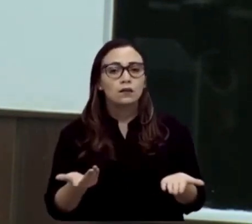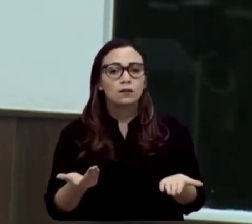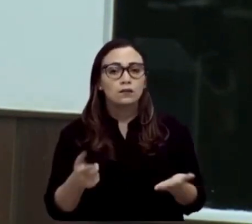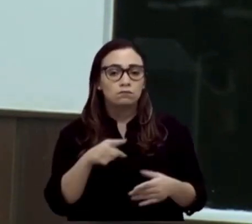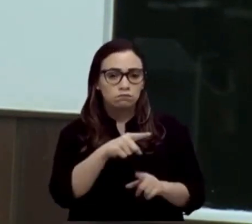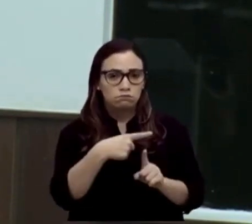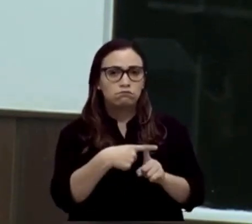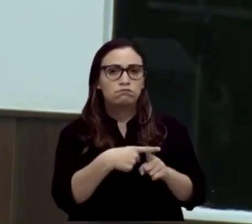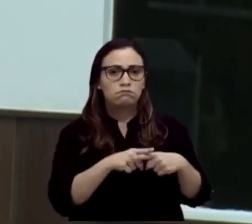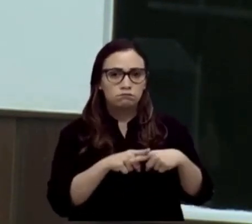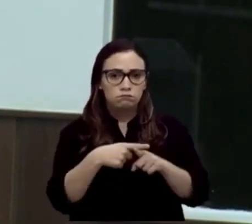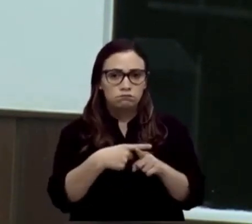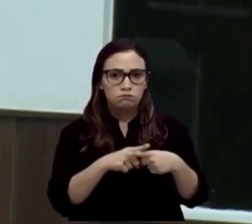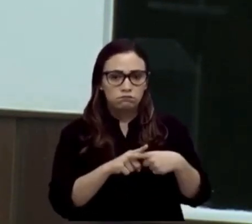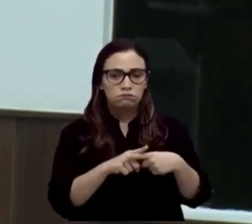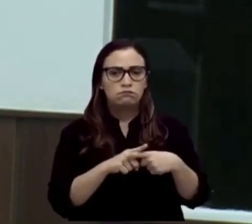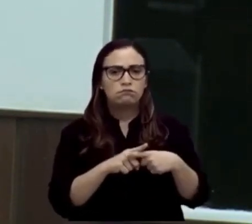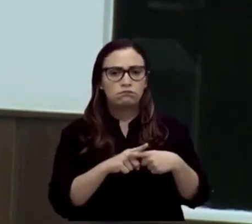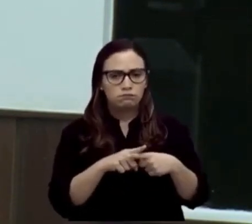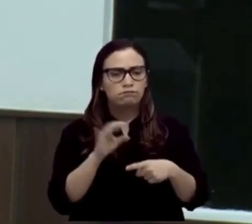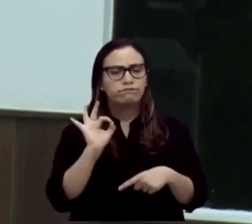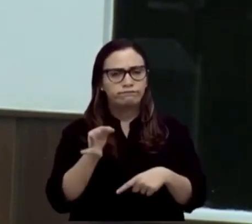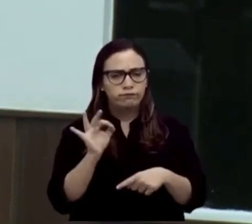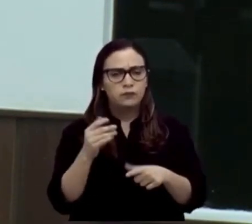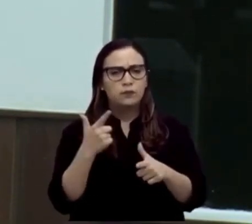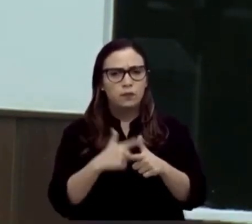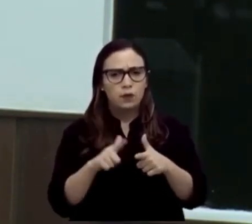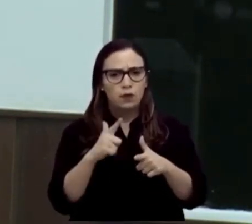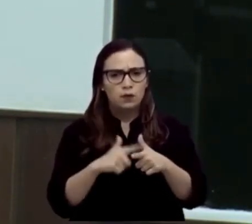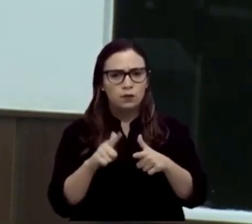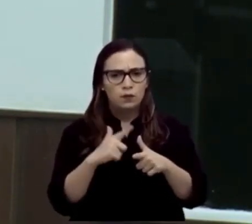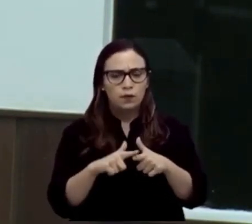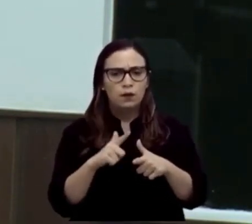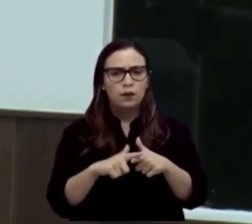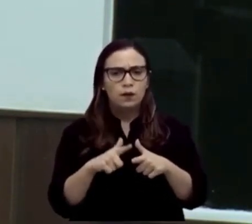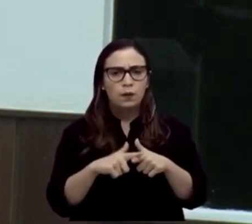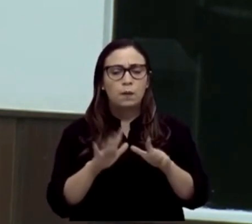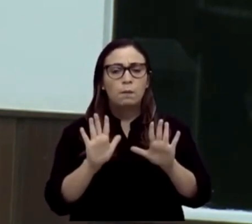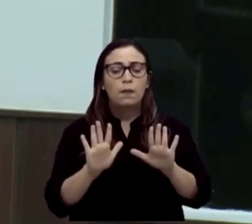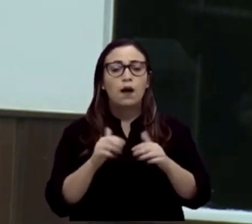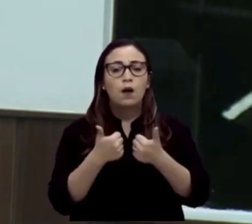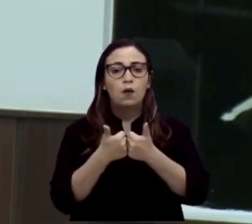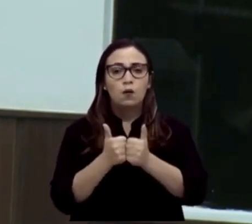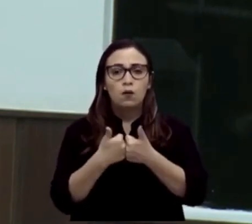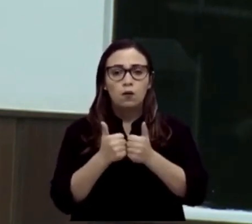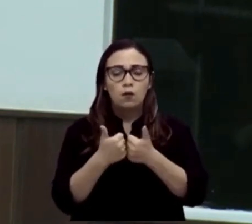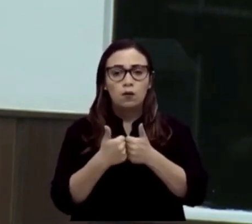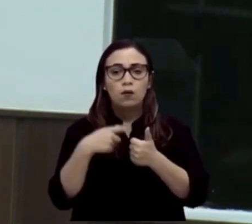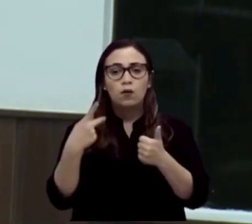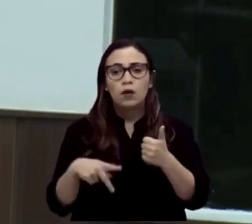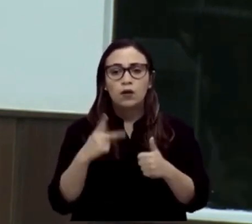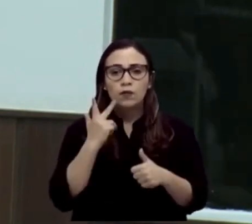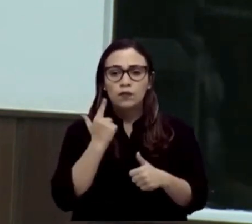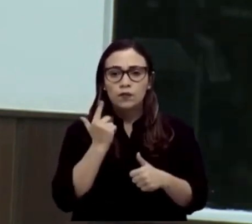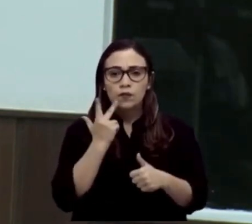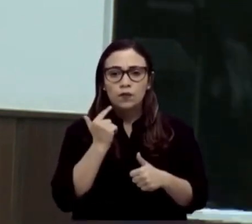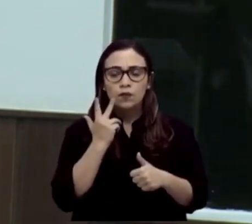eu concordo, tem que a prefeitura rever, mas vereadora Adriana, o resumo do transporte coletivo da cidade